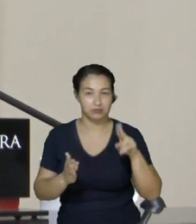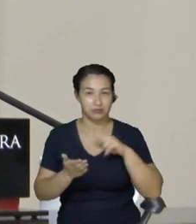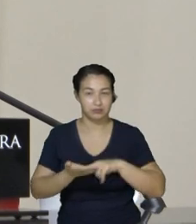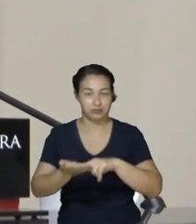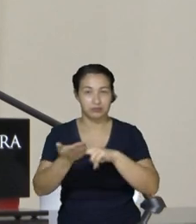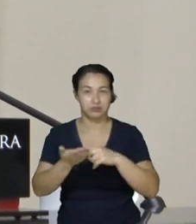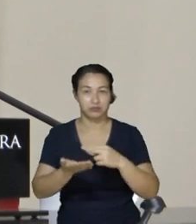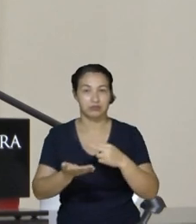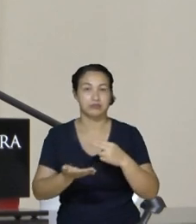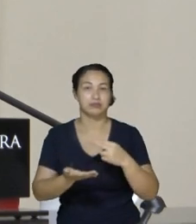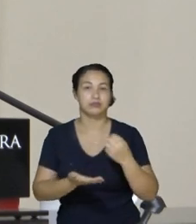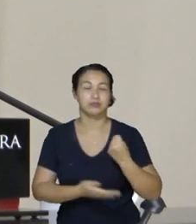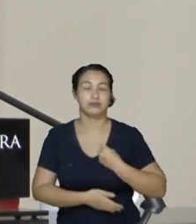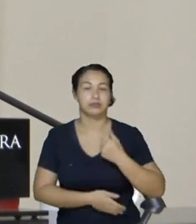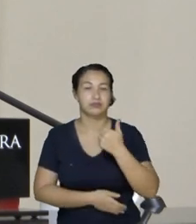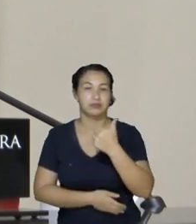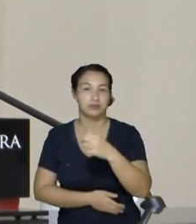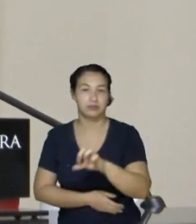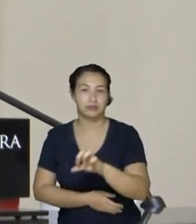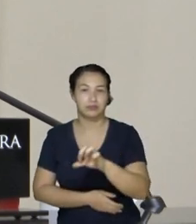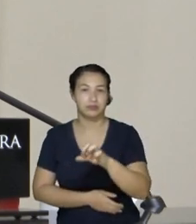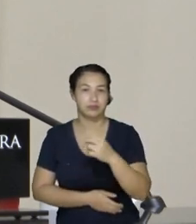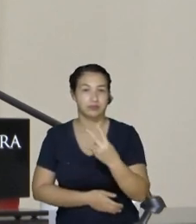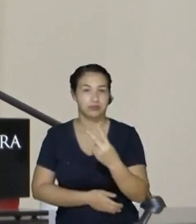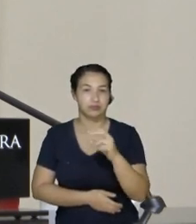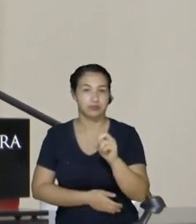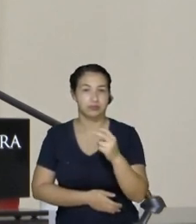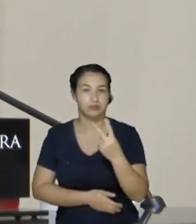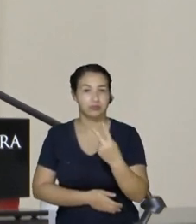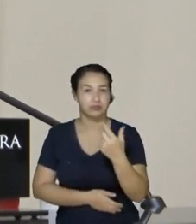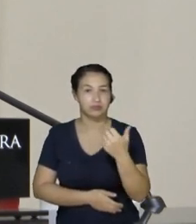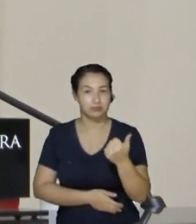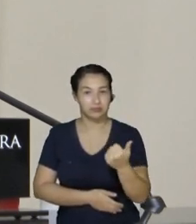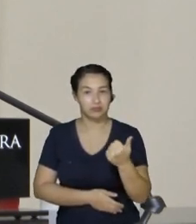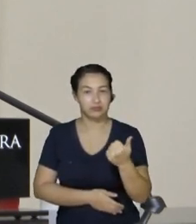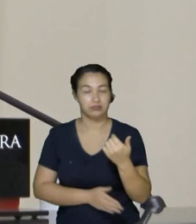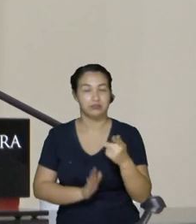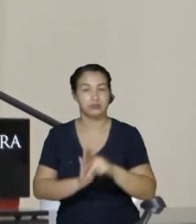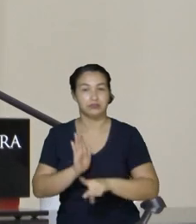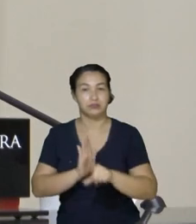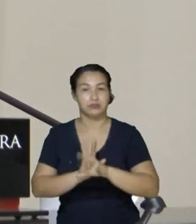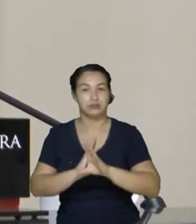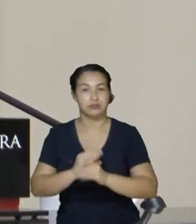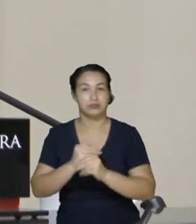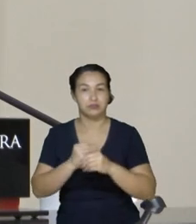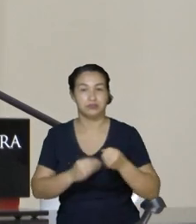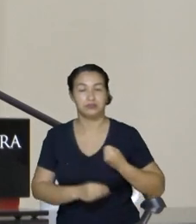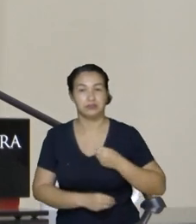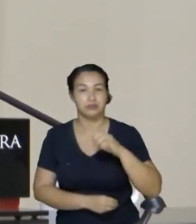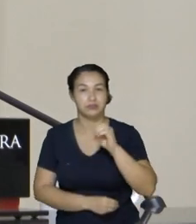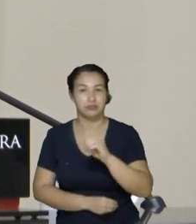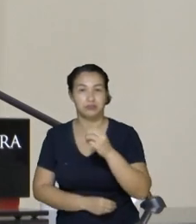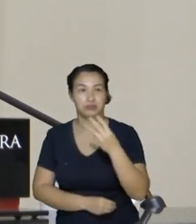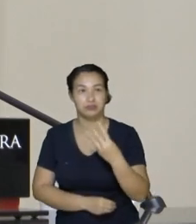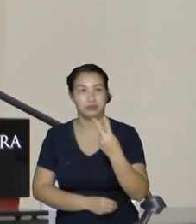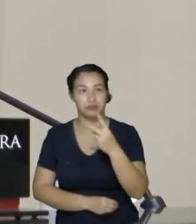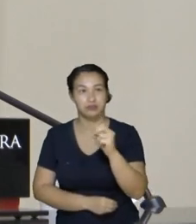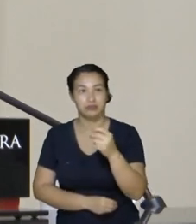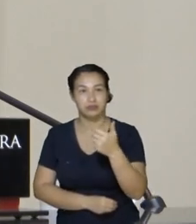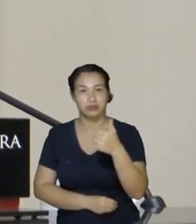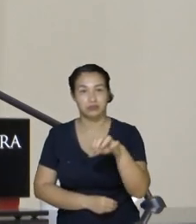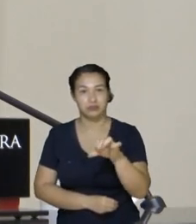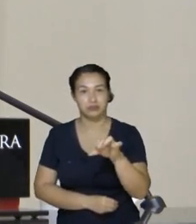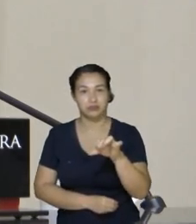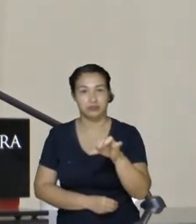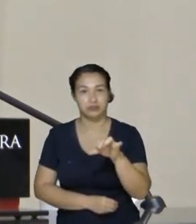mensagem número 900-2021, aposto ao projeto de lei complementar número 03-2019,